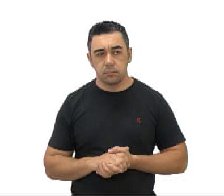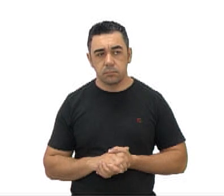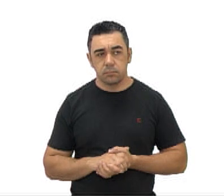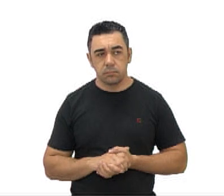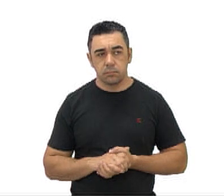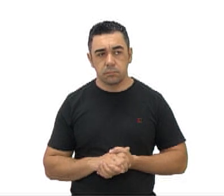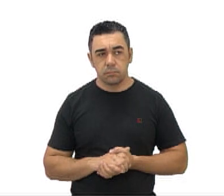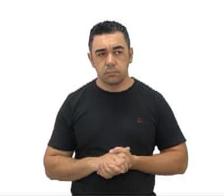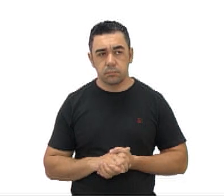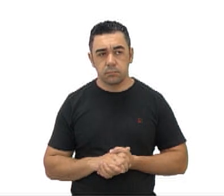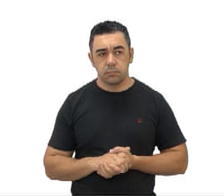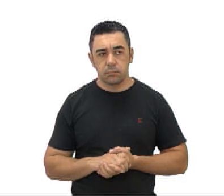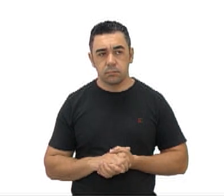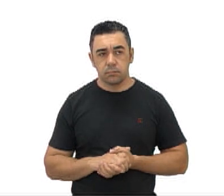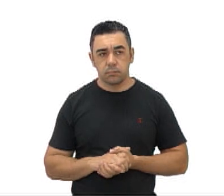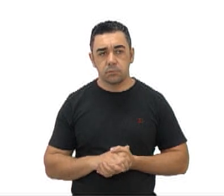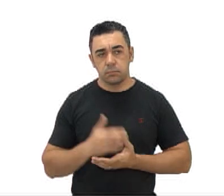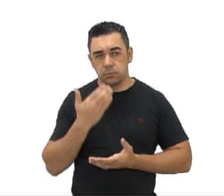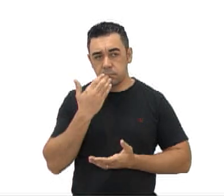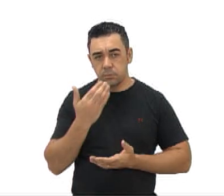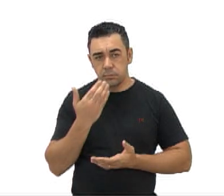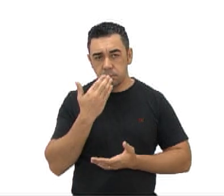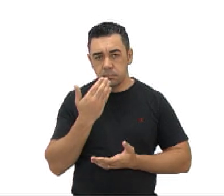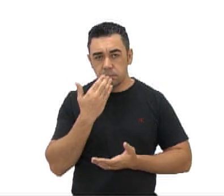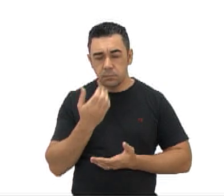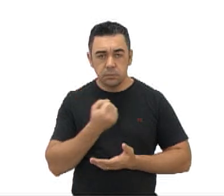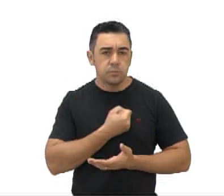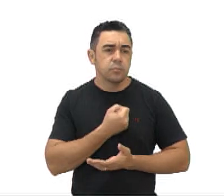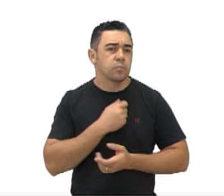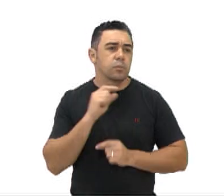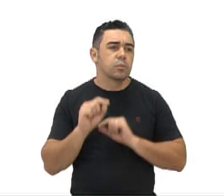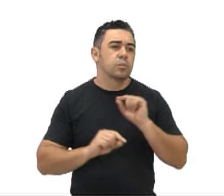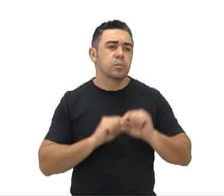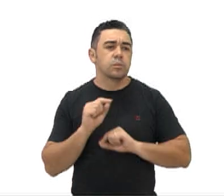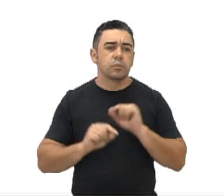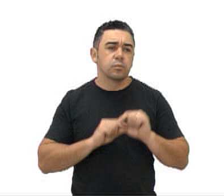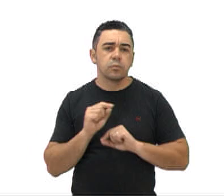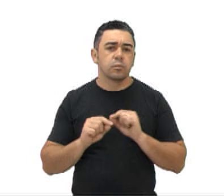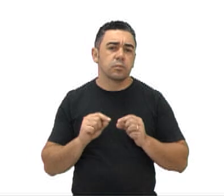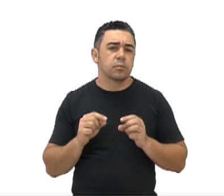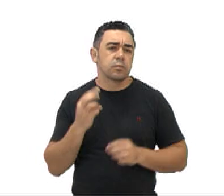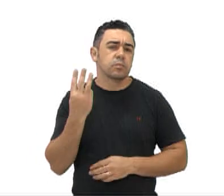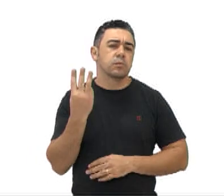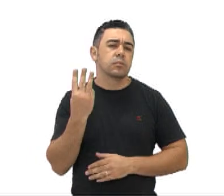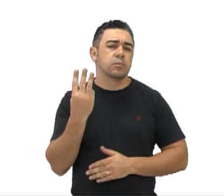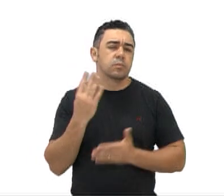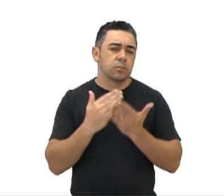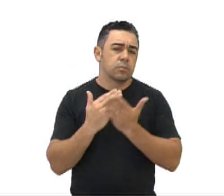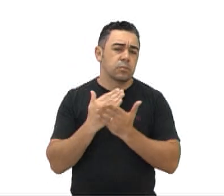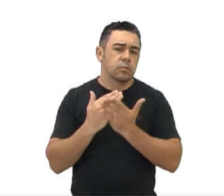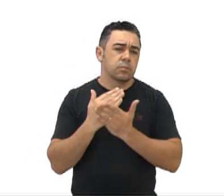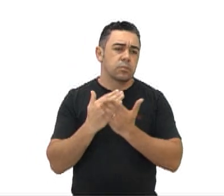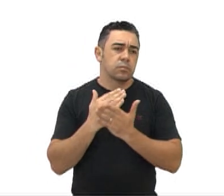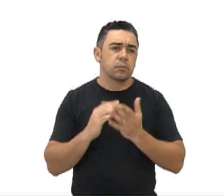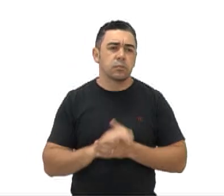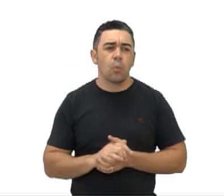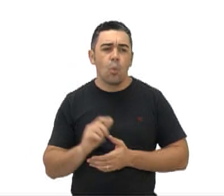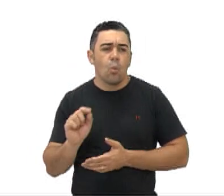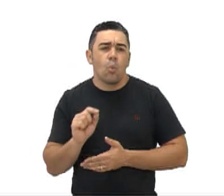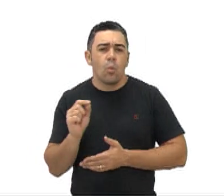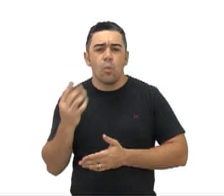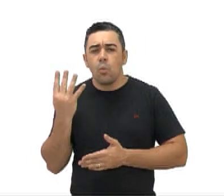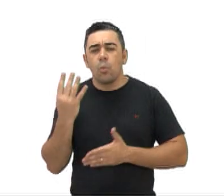Na letra D, a metade de um número. E o que será a terça parte? O que seria a